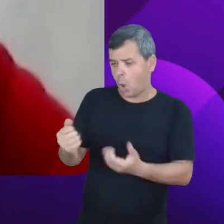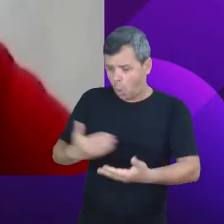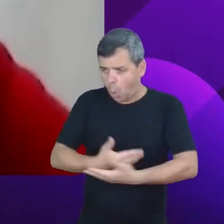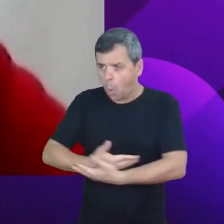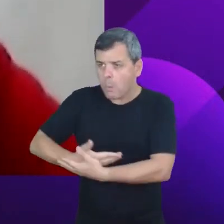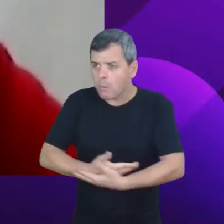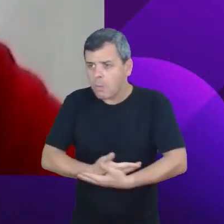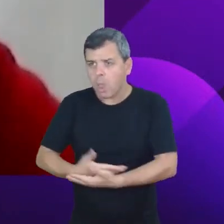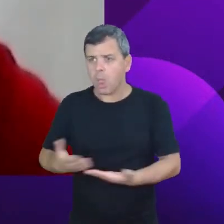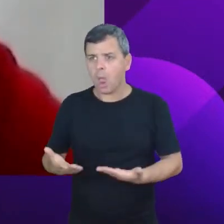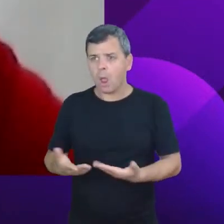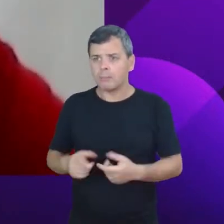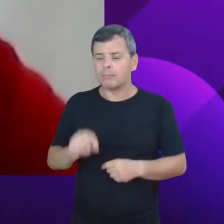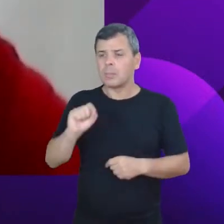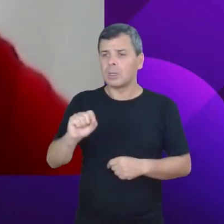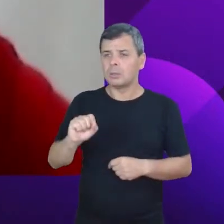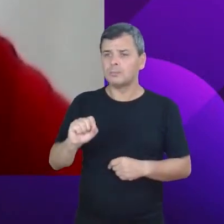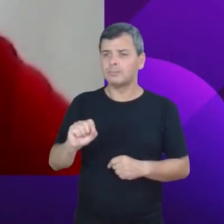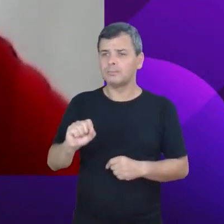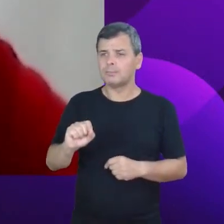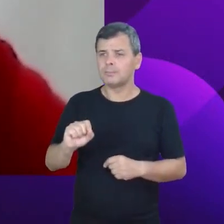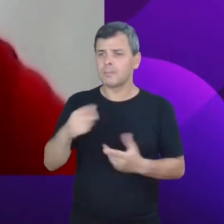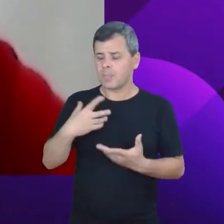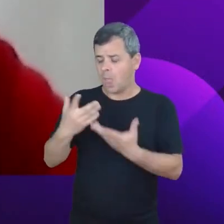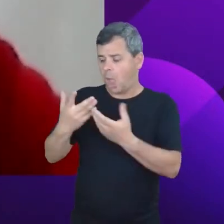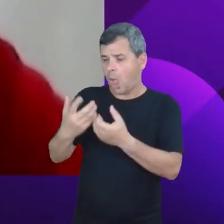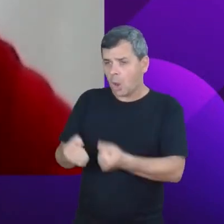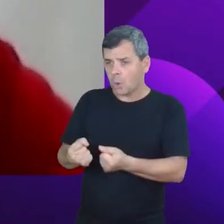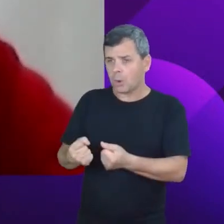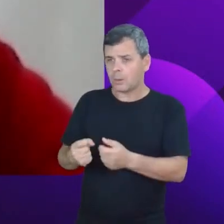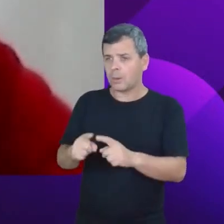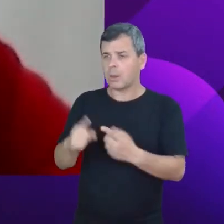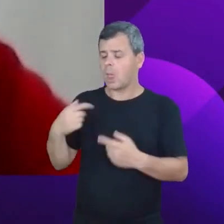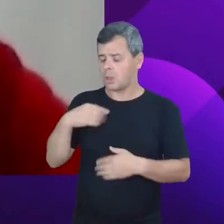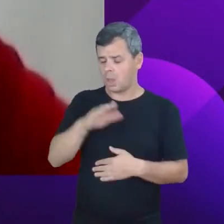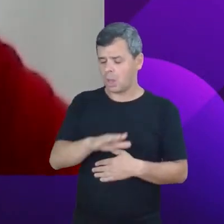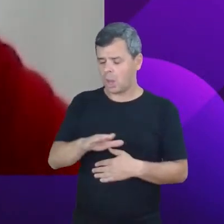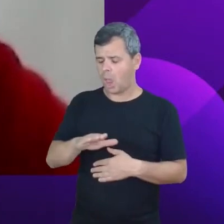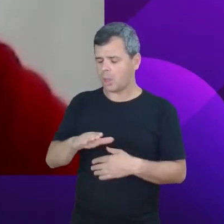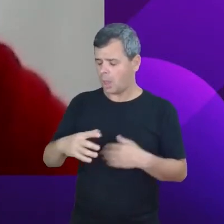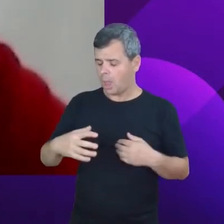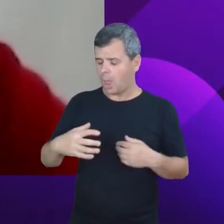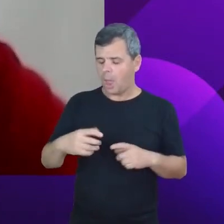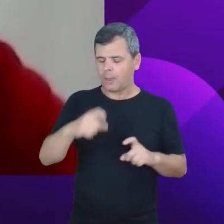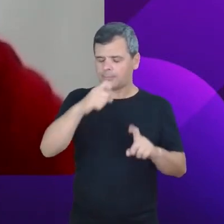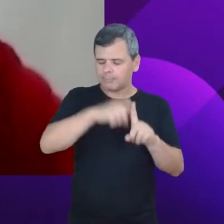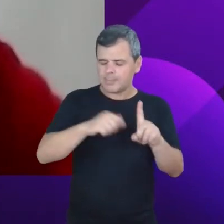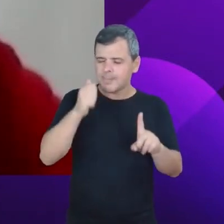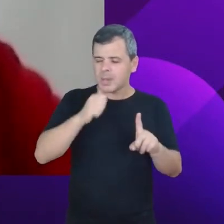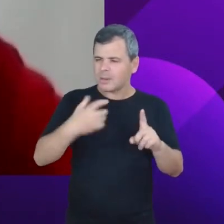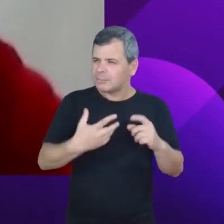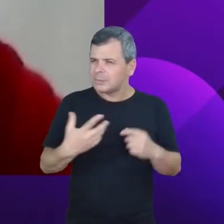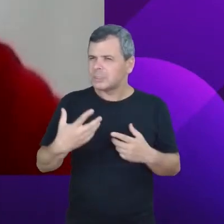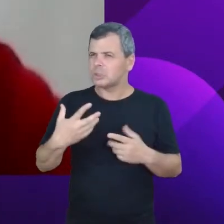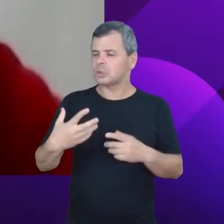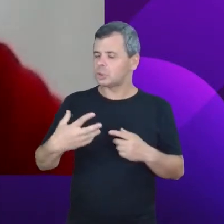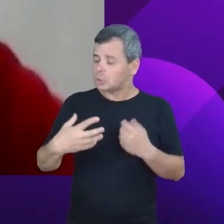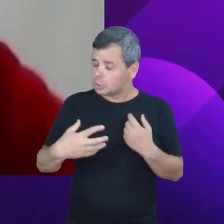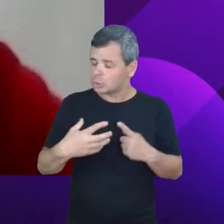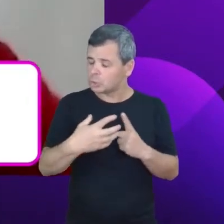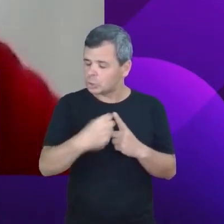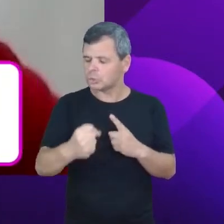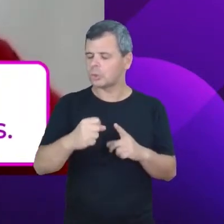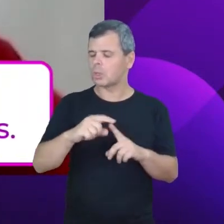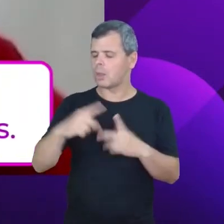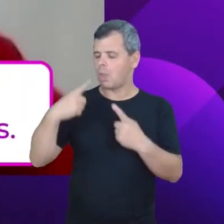criança? Quem vai acolher essa criança estrupada? Essa mulher estrupada. Então, assim,